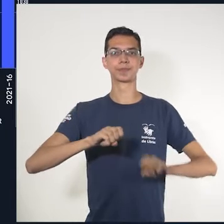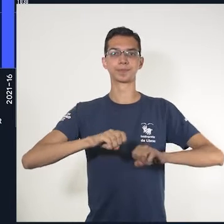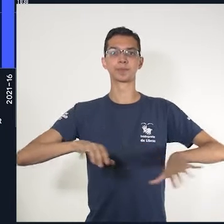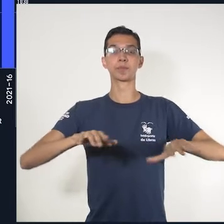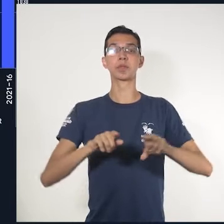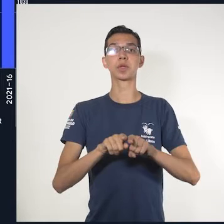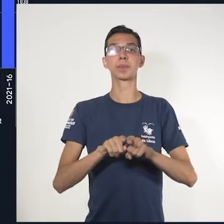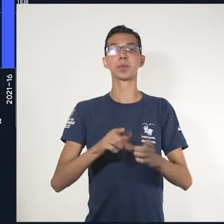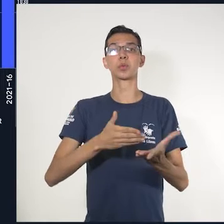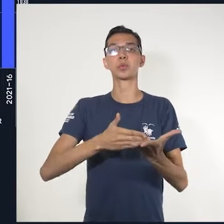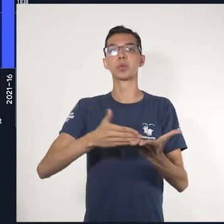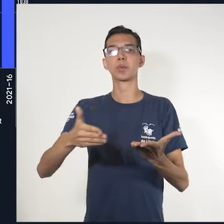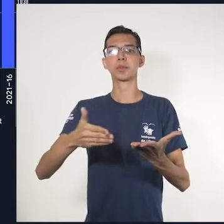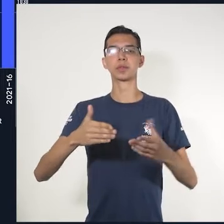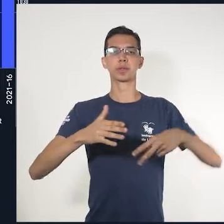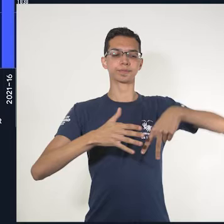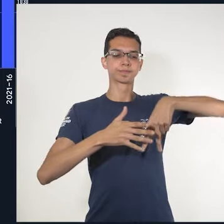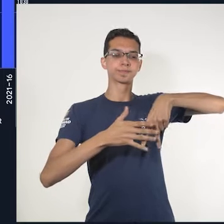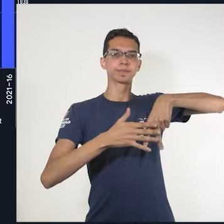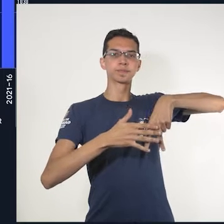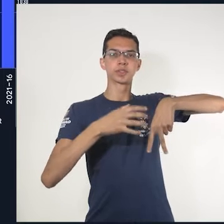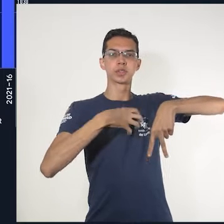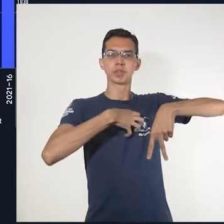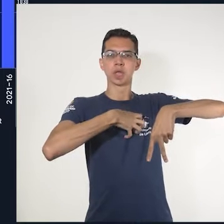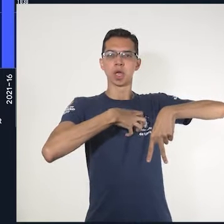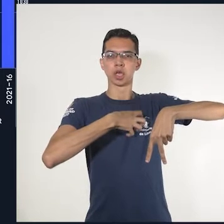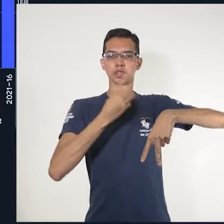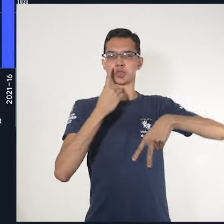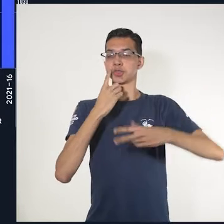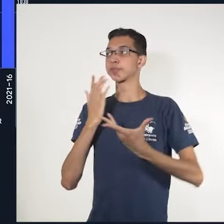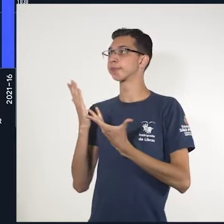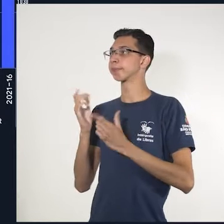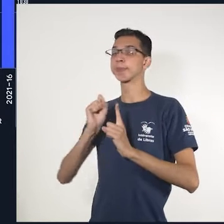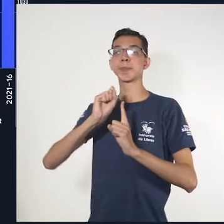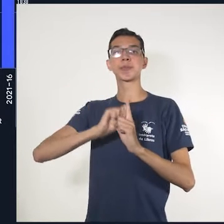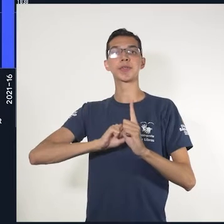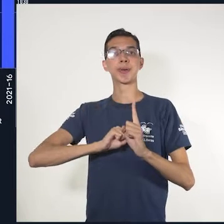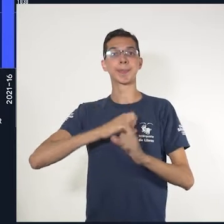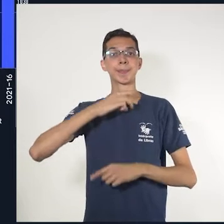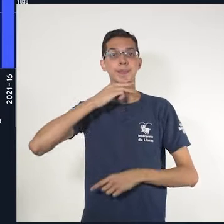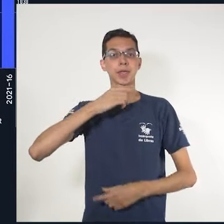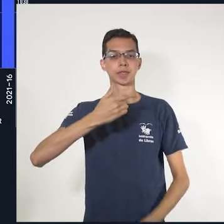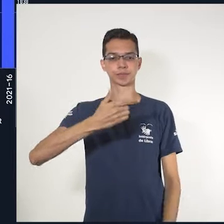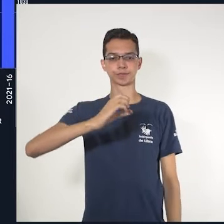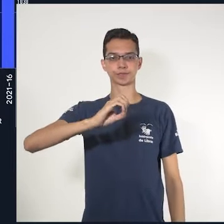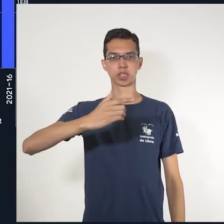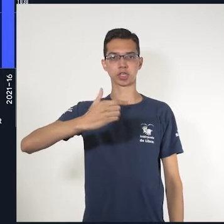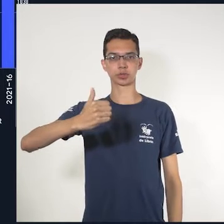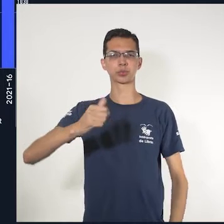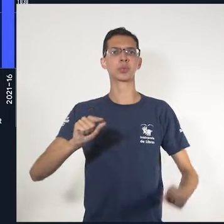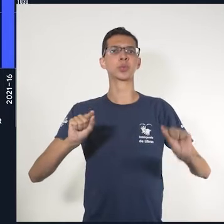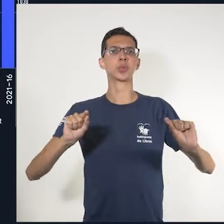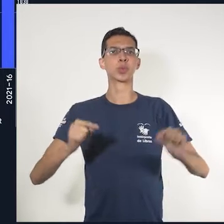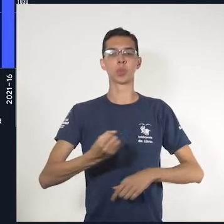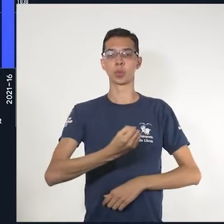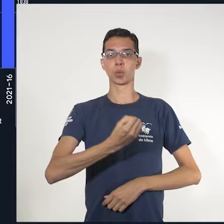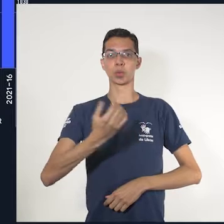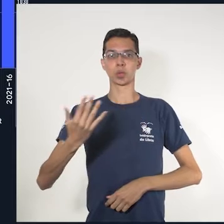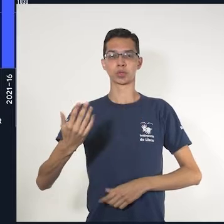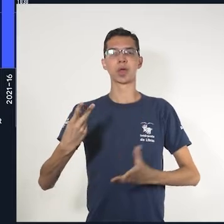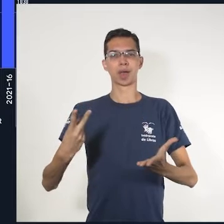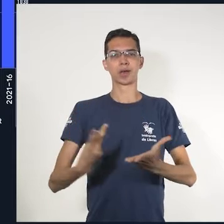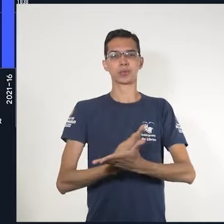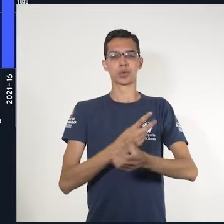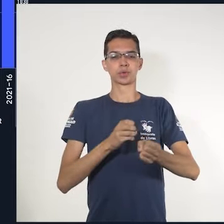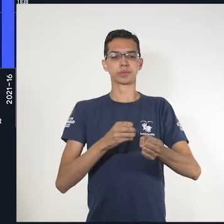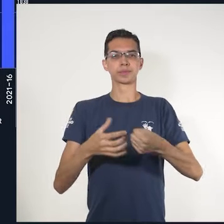pelo início dos sintomas. Então, nós podemos ver aqui que em março de 2021, o número de casos de RAG